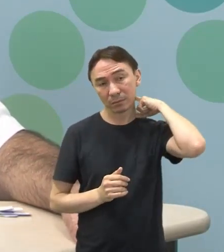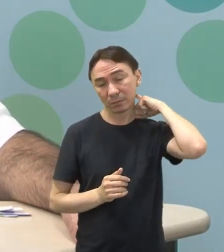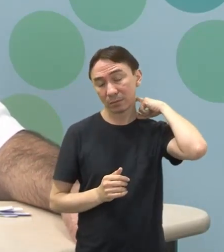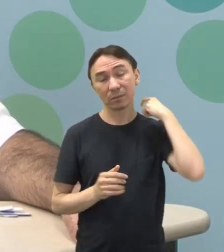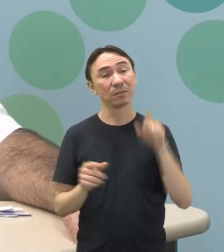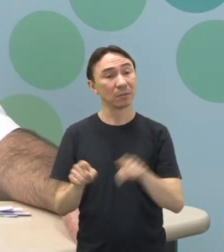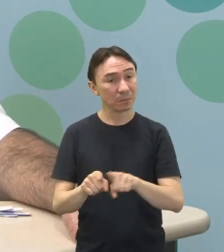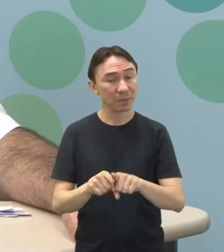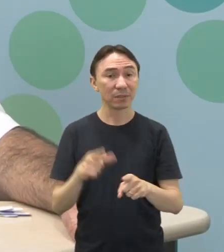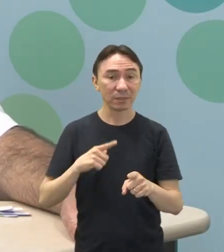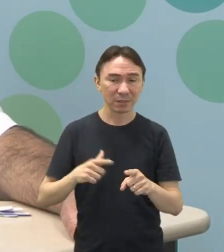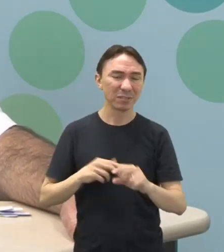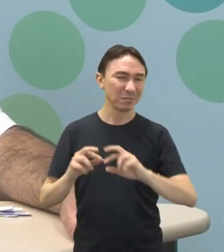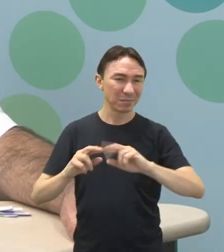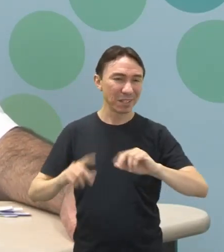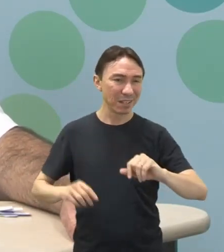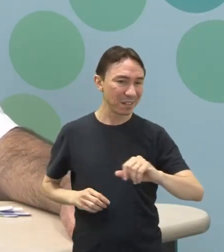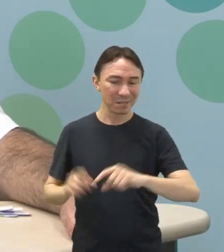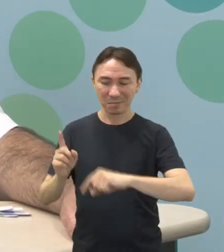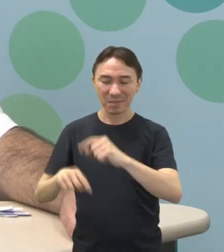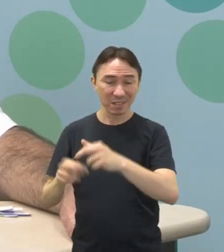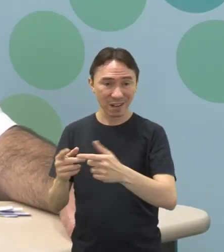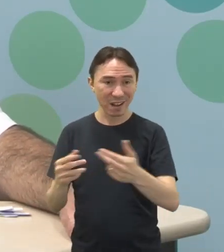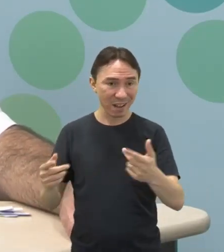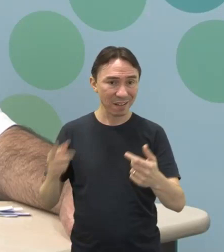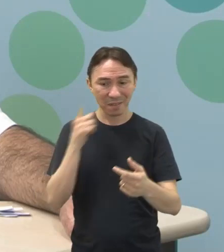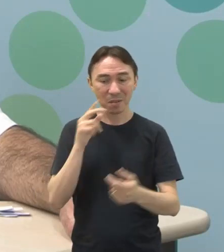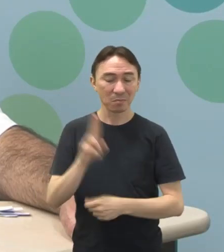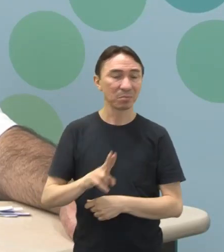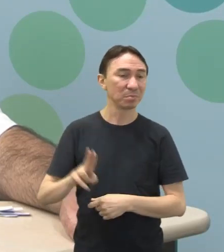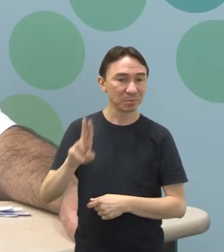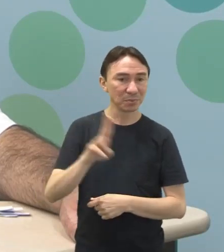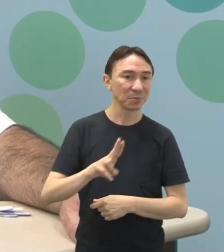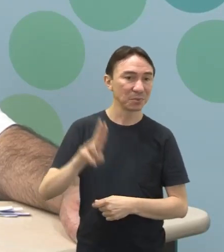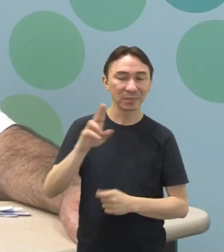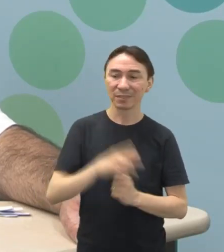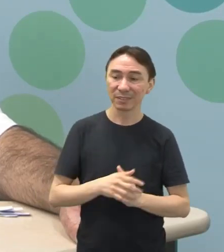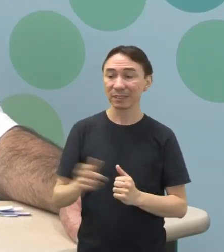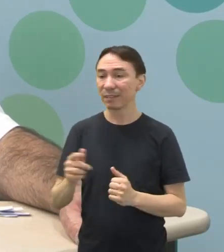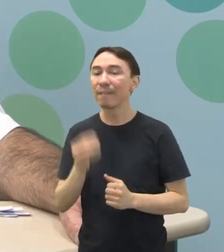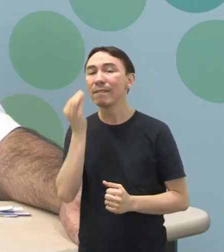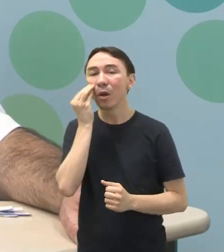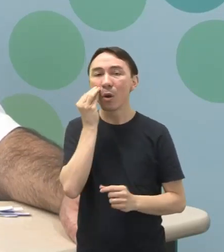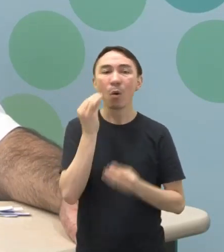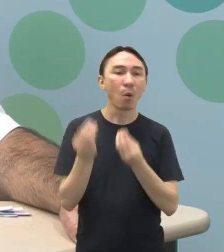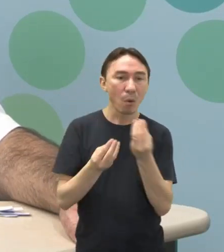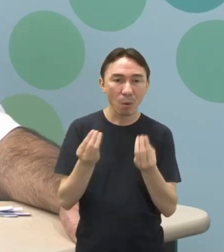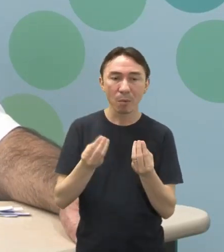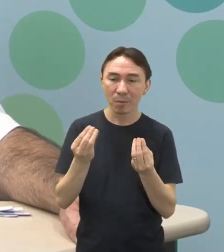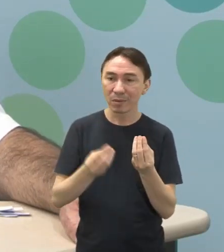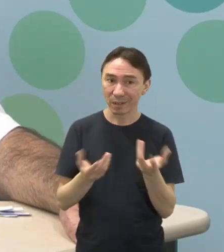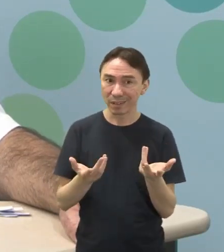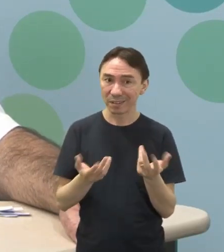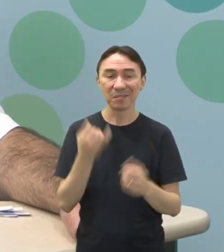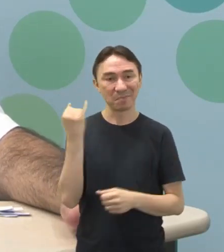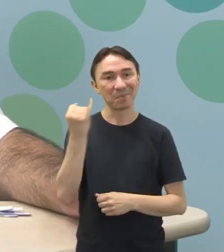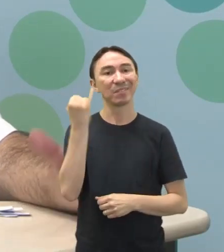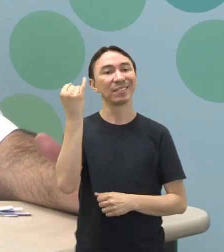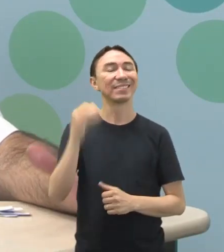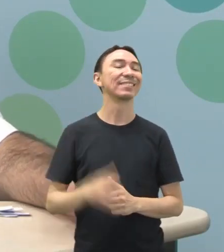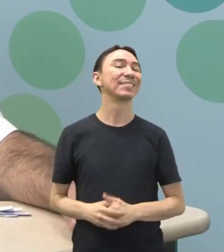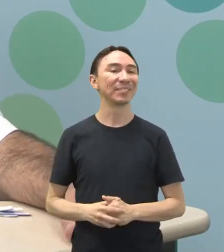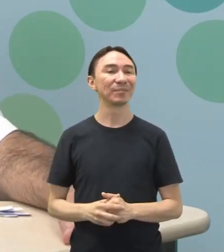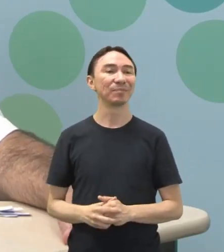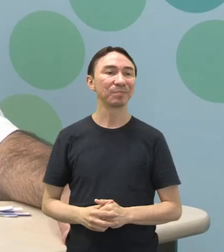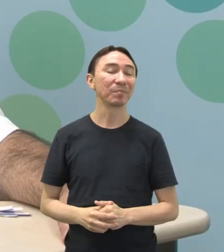e entre outros OK muito bem agora vamos partir daí para essa